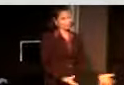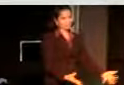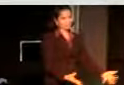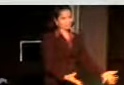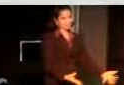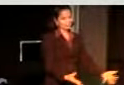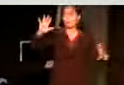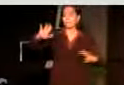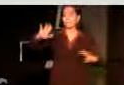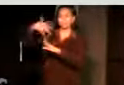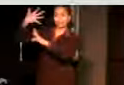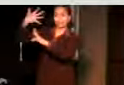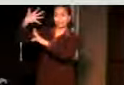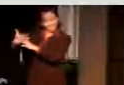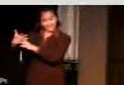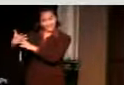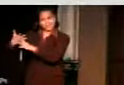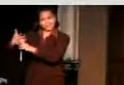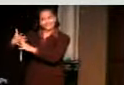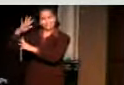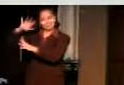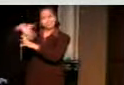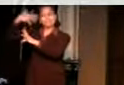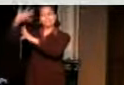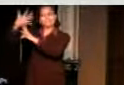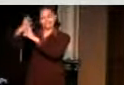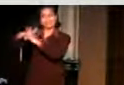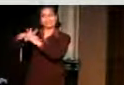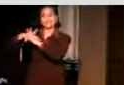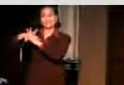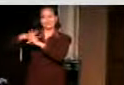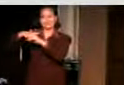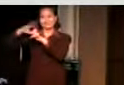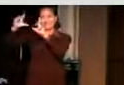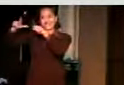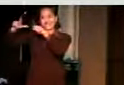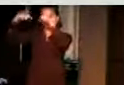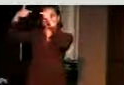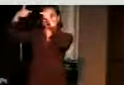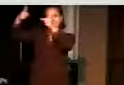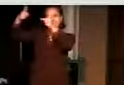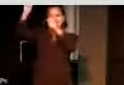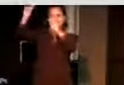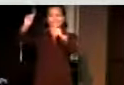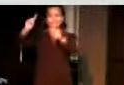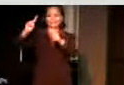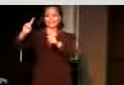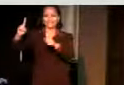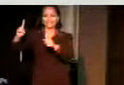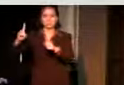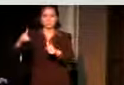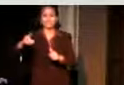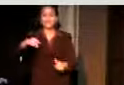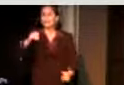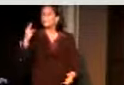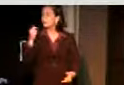como retorno eu penso que o texto está mostrando aí uma ação misericordiosa como se fosse um bumerangue né